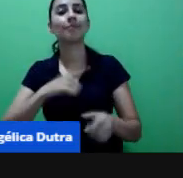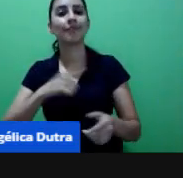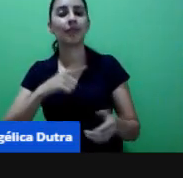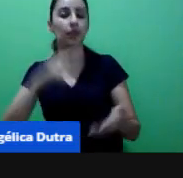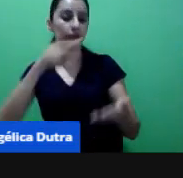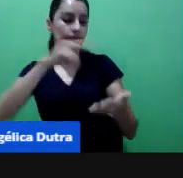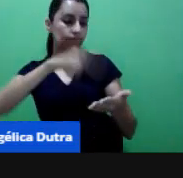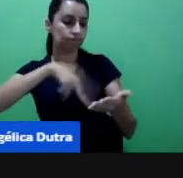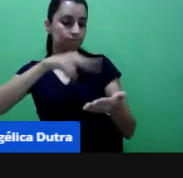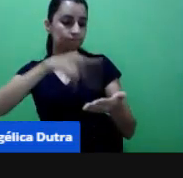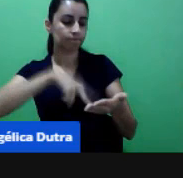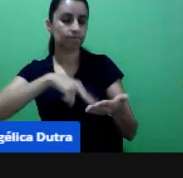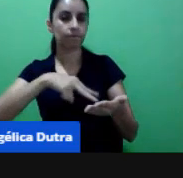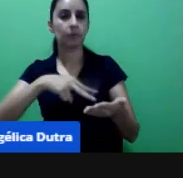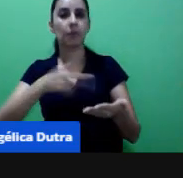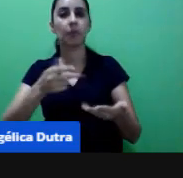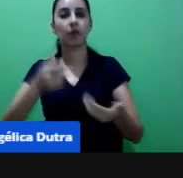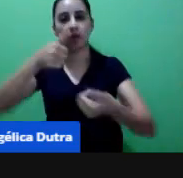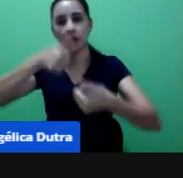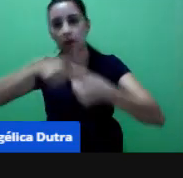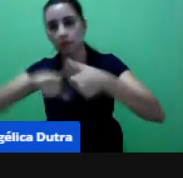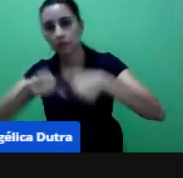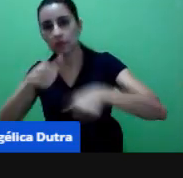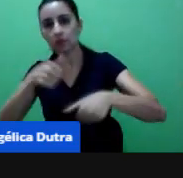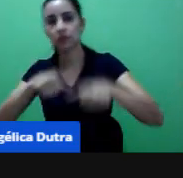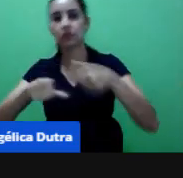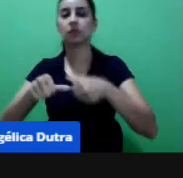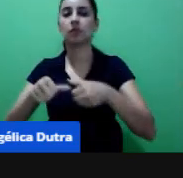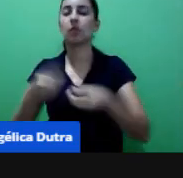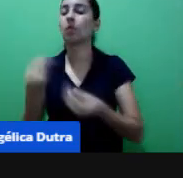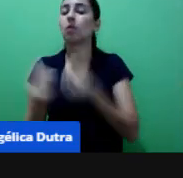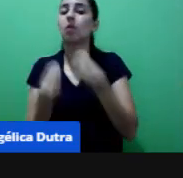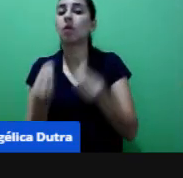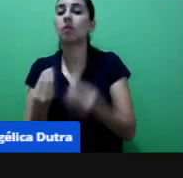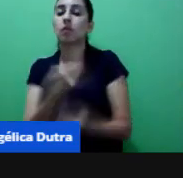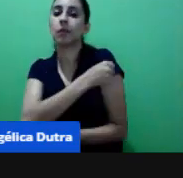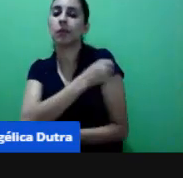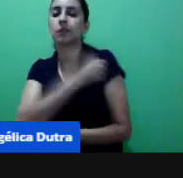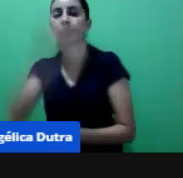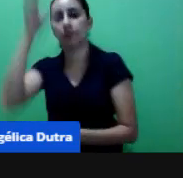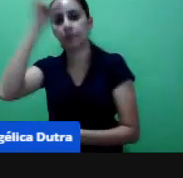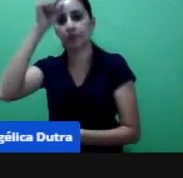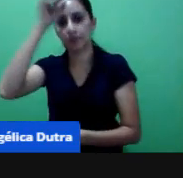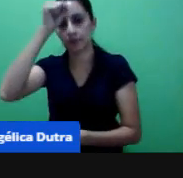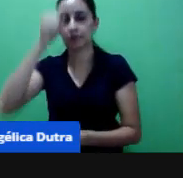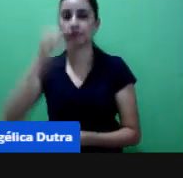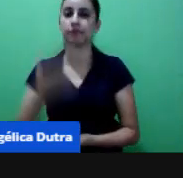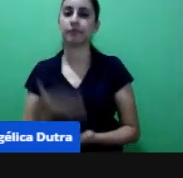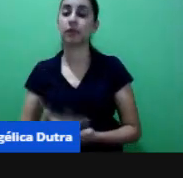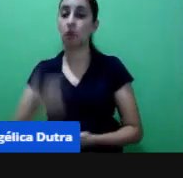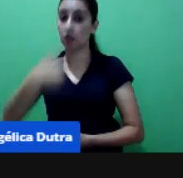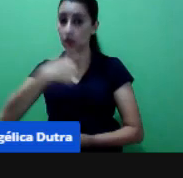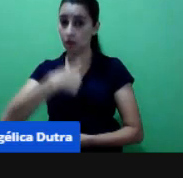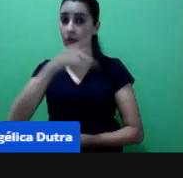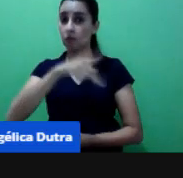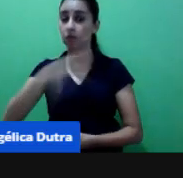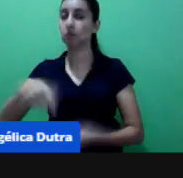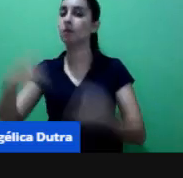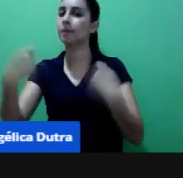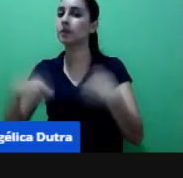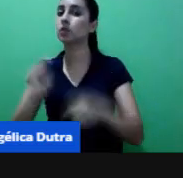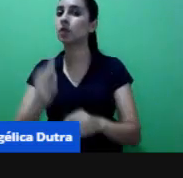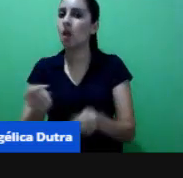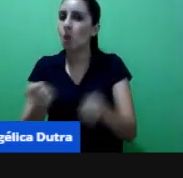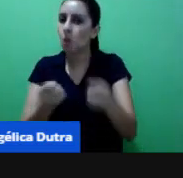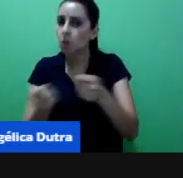e avaliações dos processos de ensino-aprendizagem. Sempre é muito bom eu, enquanto professor, ter esse controle,